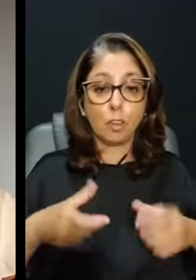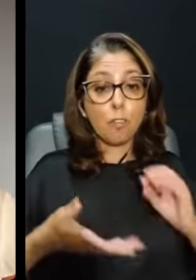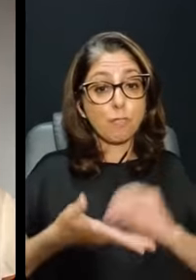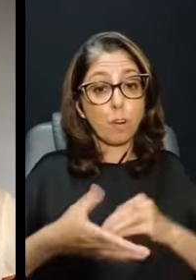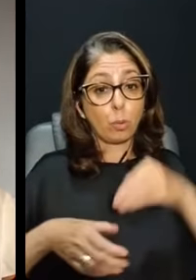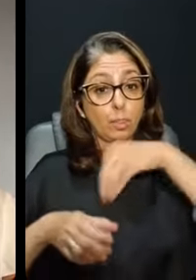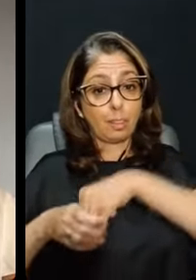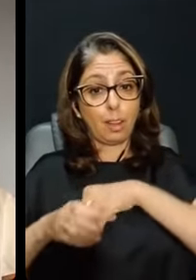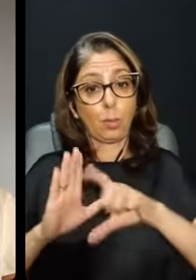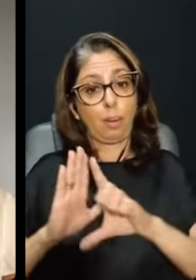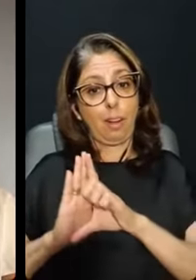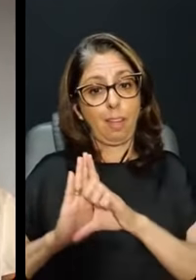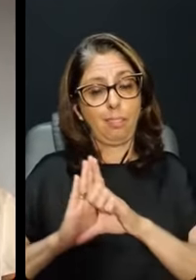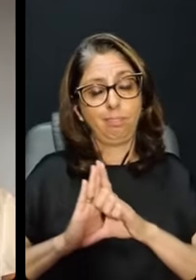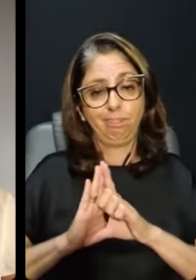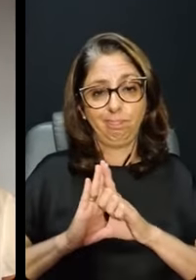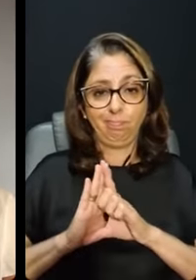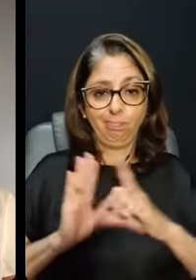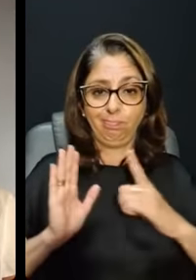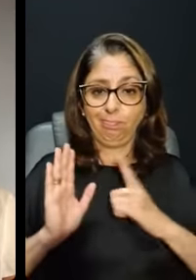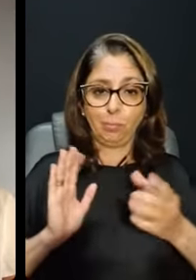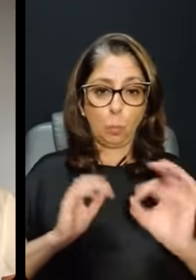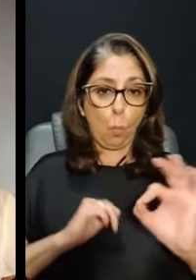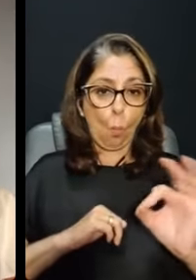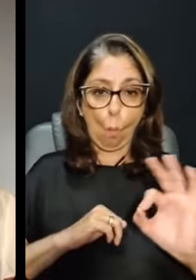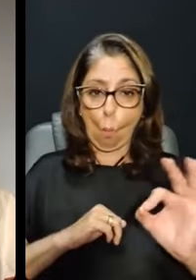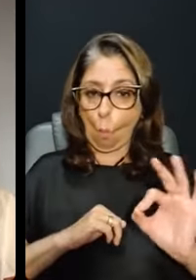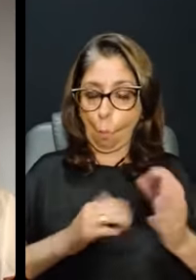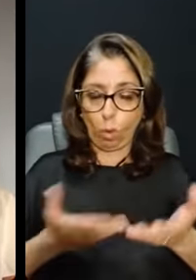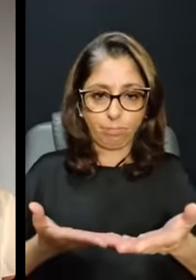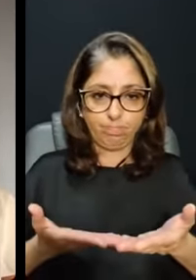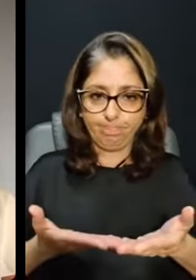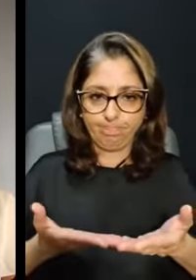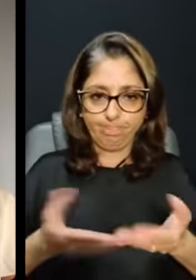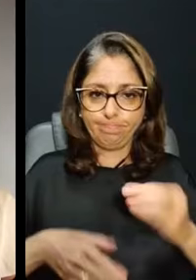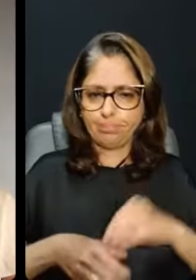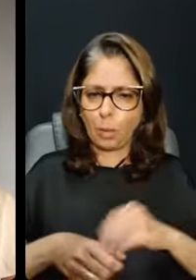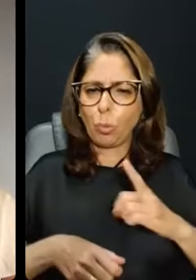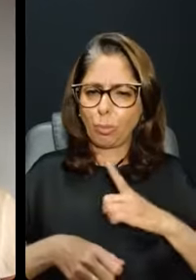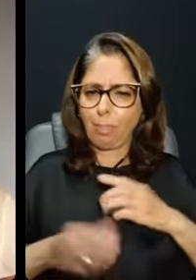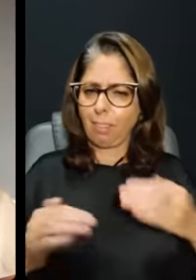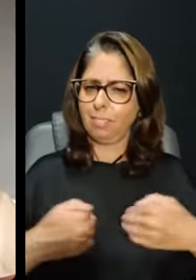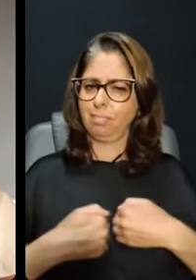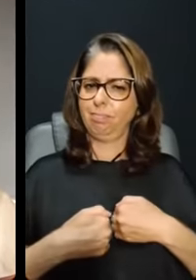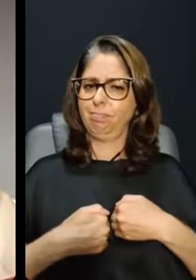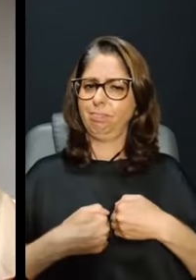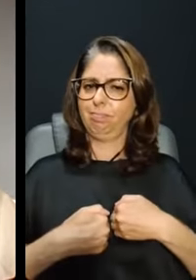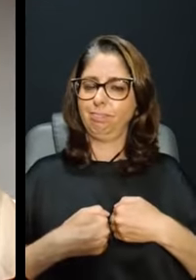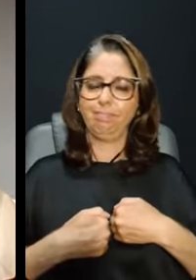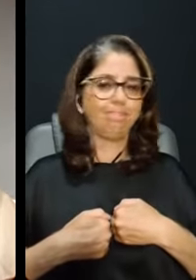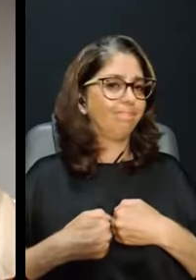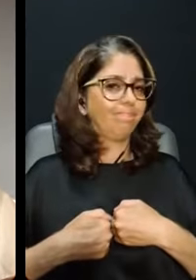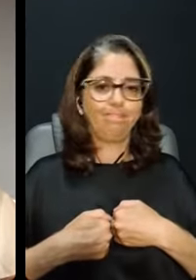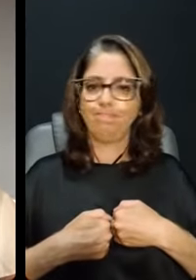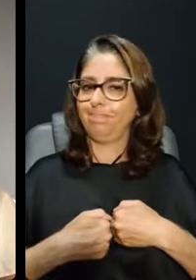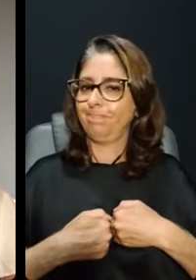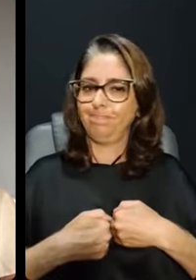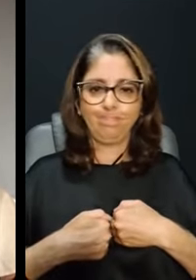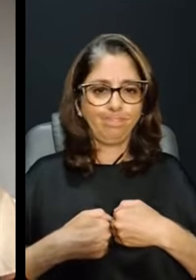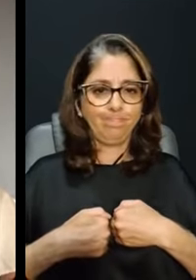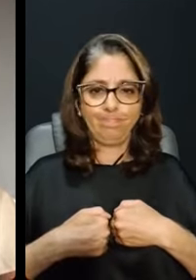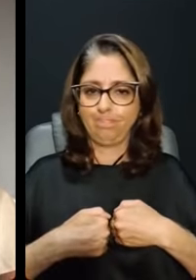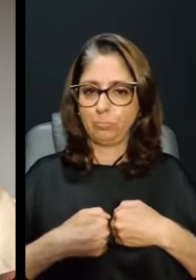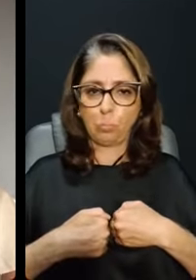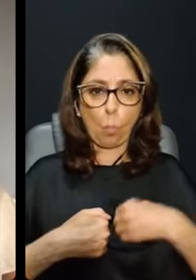vê quando se fala sobre o universo do autismo aplicado à acessibilidade física. Também não se vê muita coisa sobre